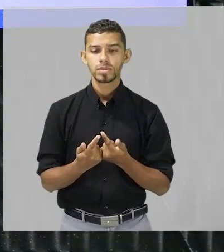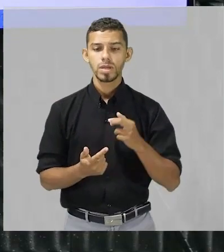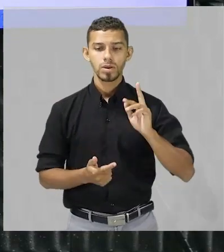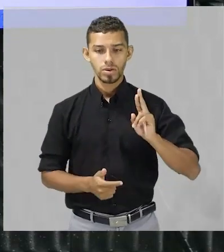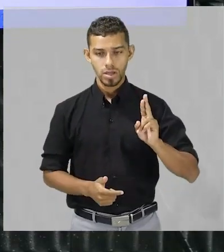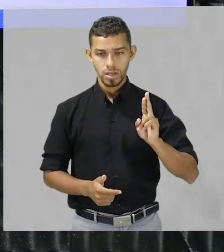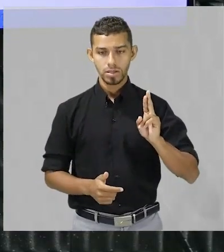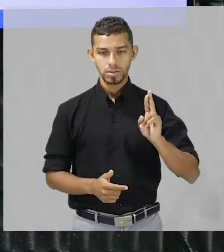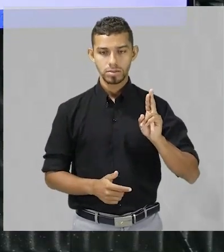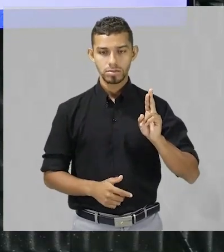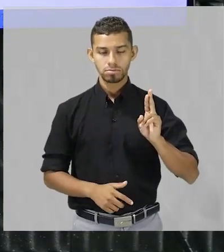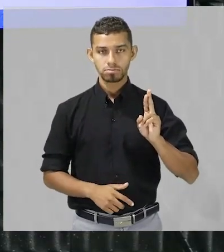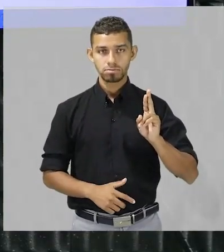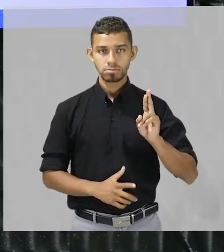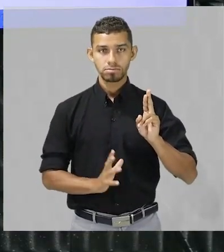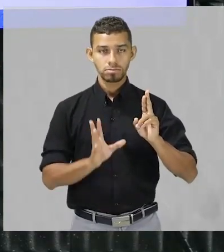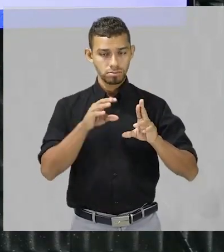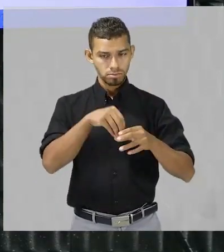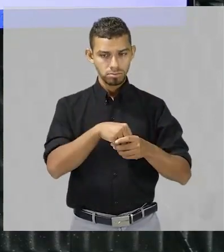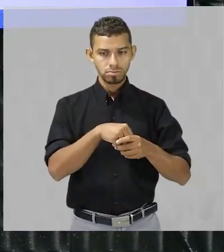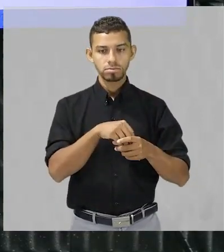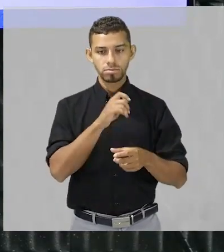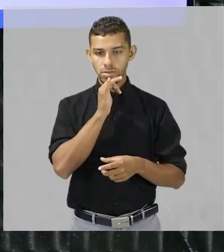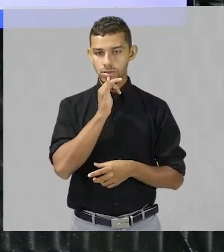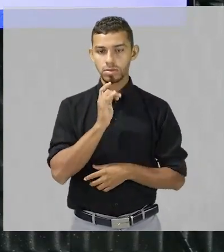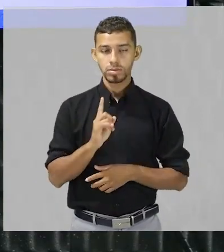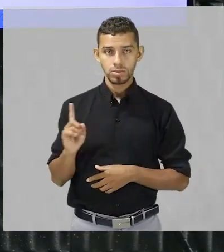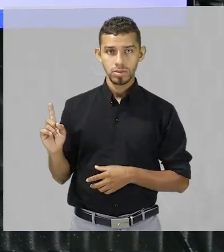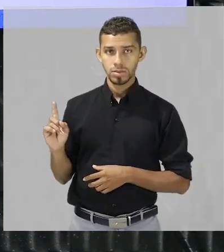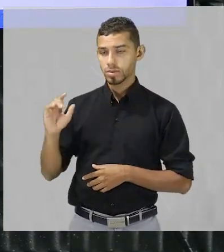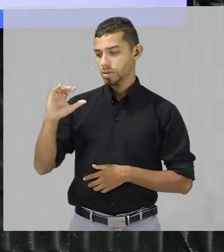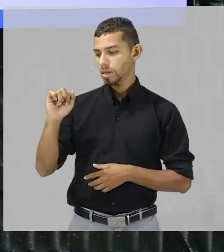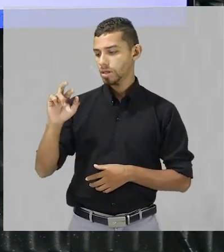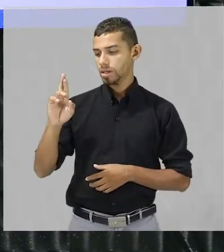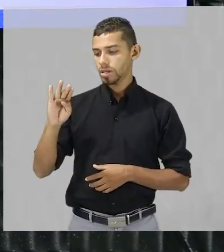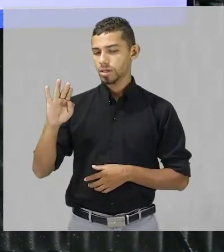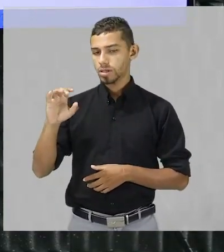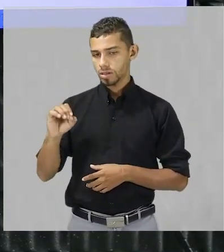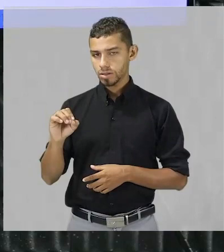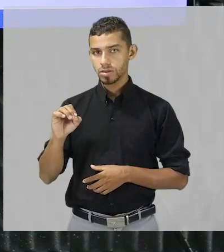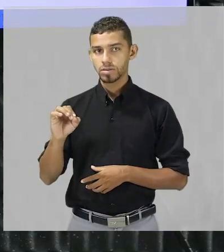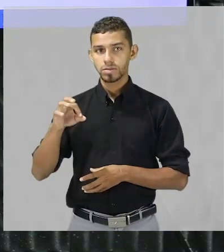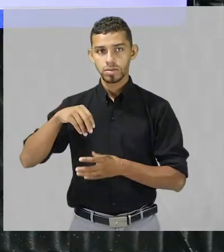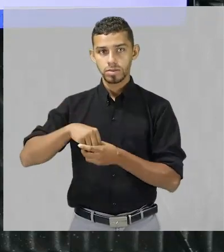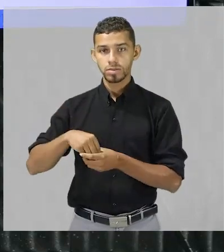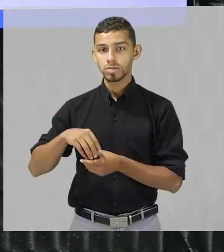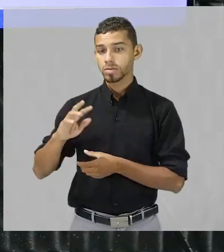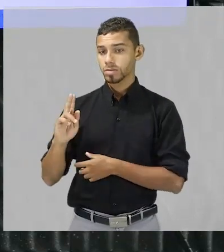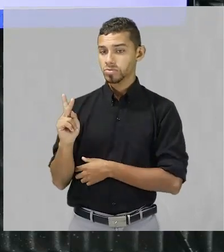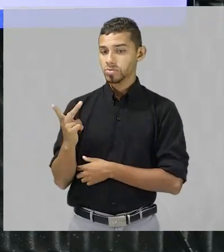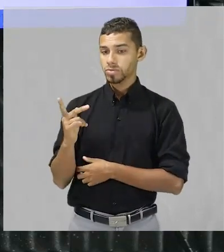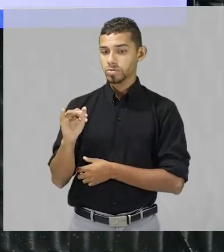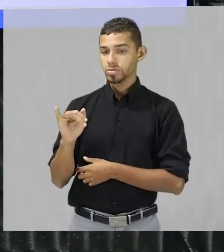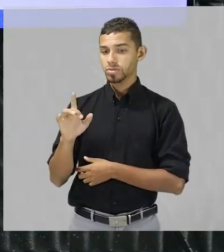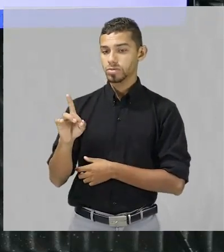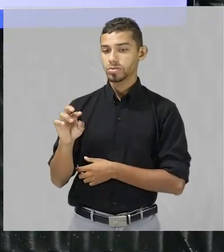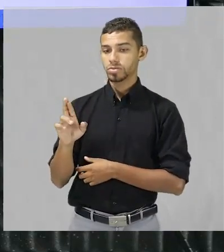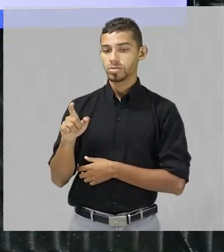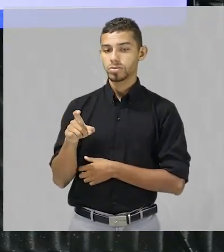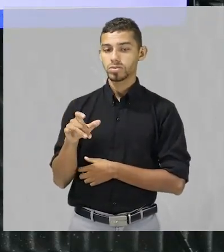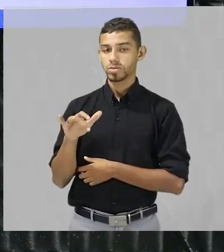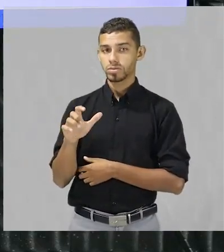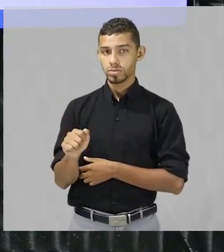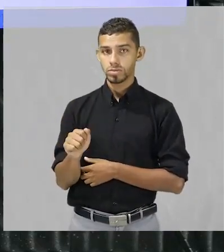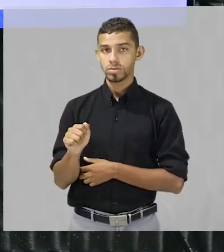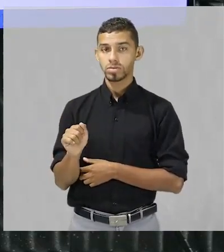R. Nessa extremidade eu vou ter um carbono ligado a uma hidroxila e esse carbono também está